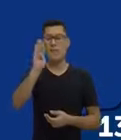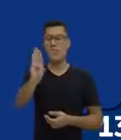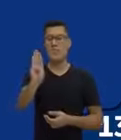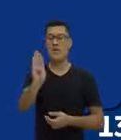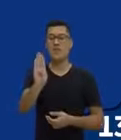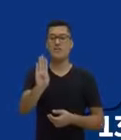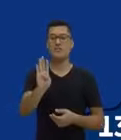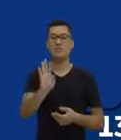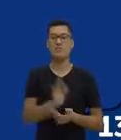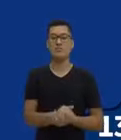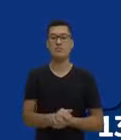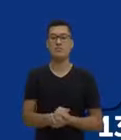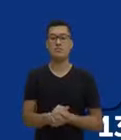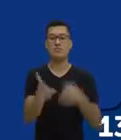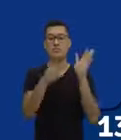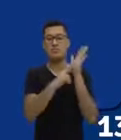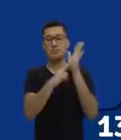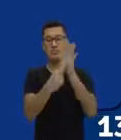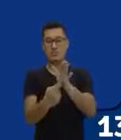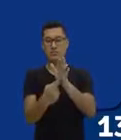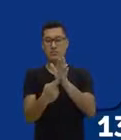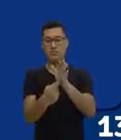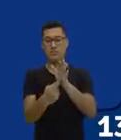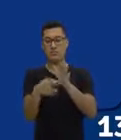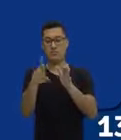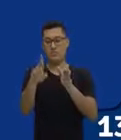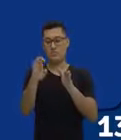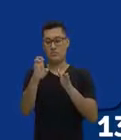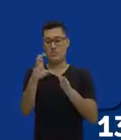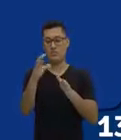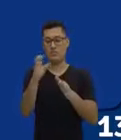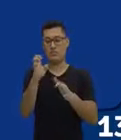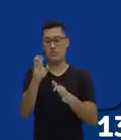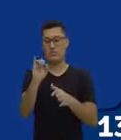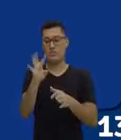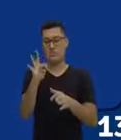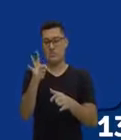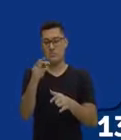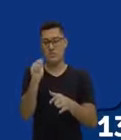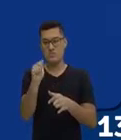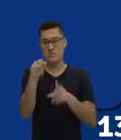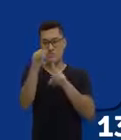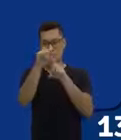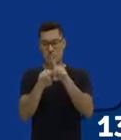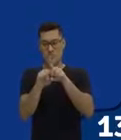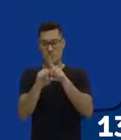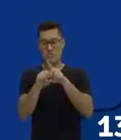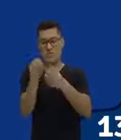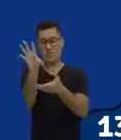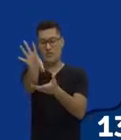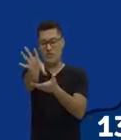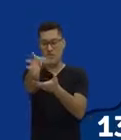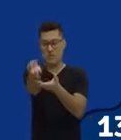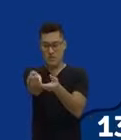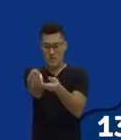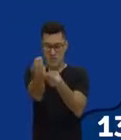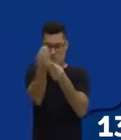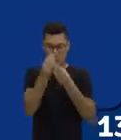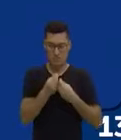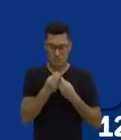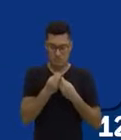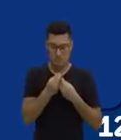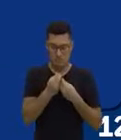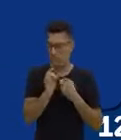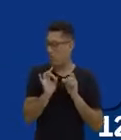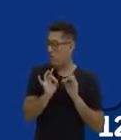uma função que represente a receita. Aí vamos lembrar, gente, receita é quanto a gente recebe. Não é isso? Não é o nosso